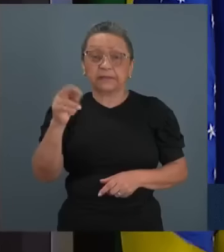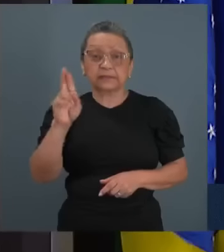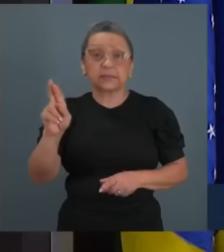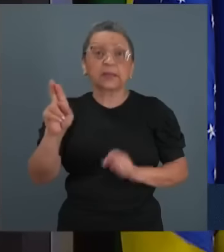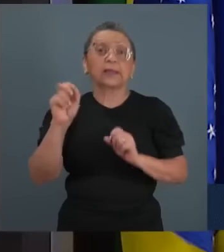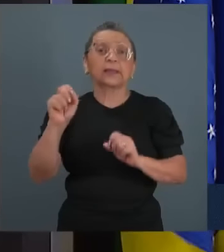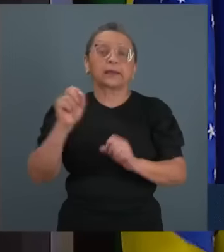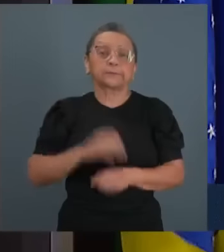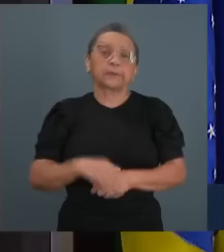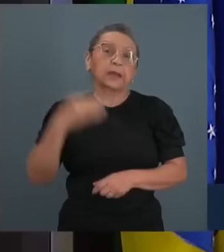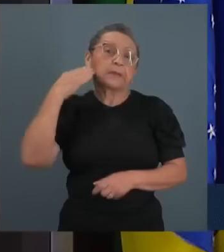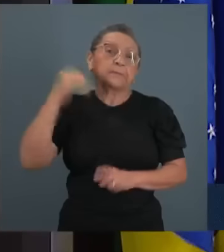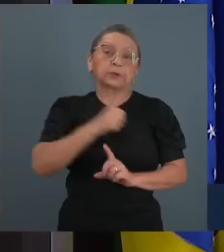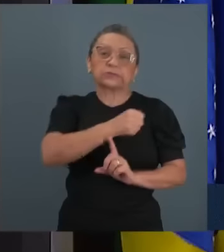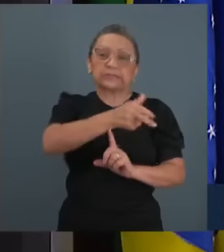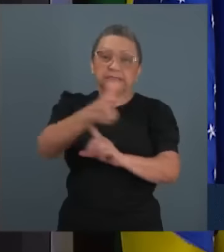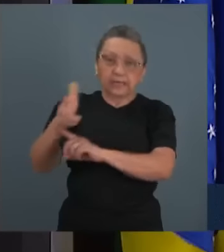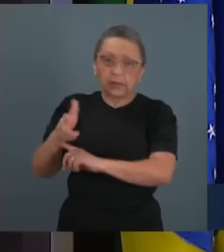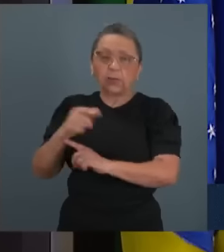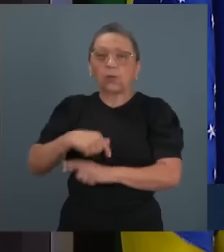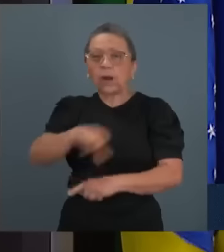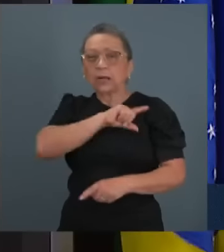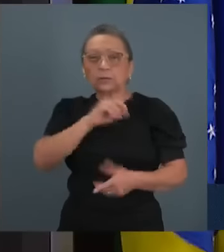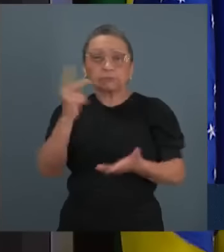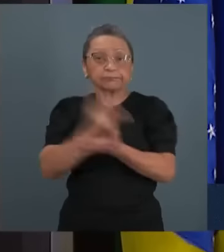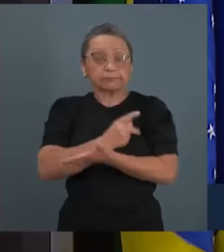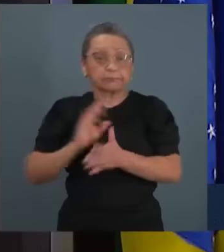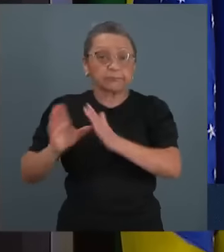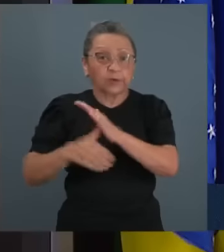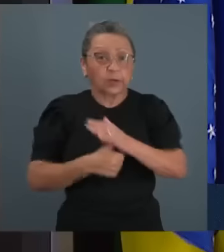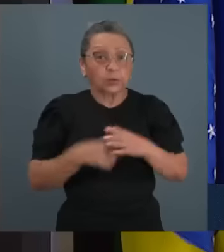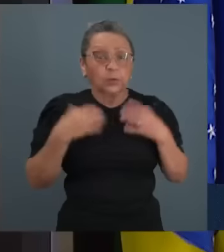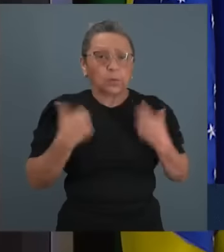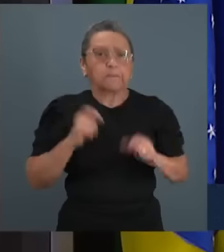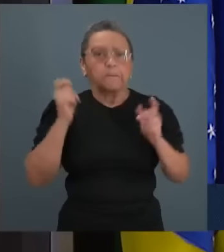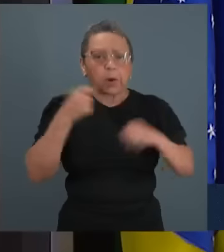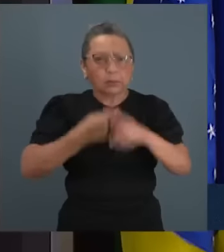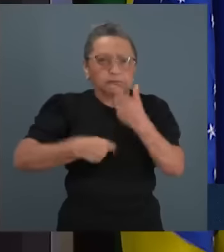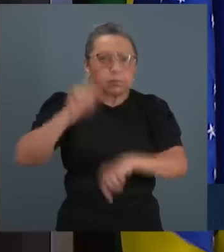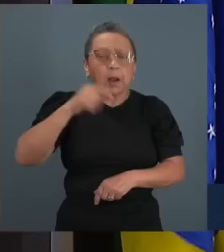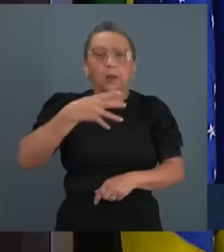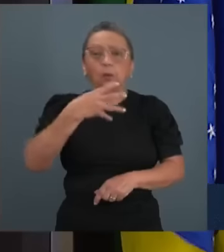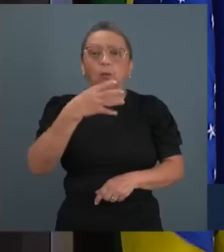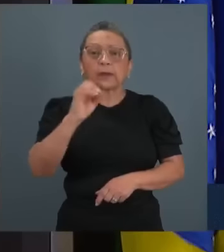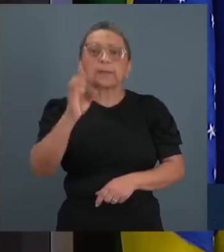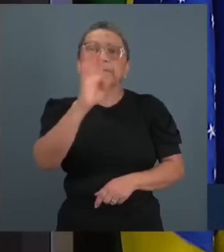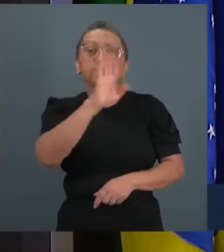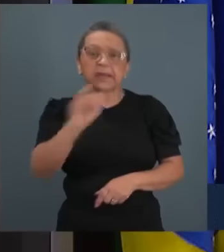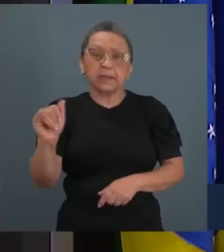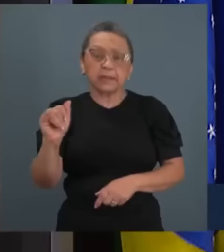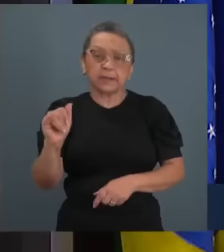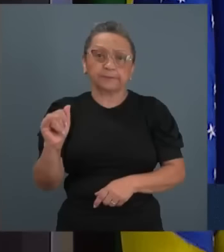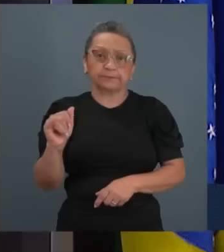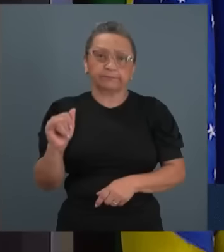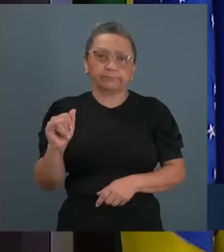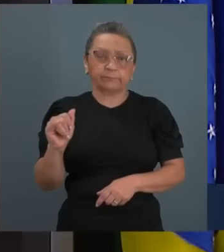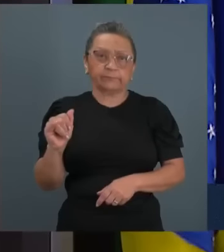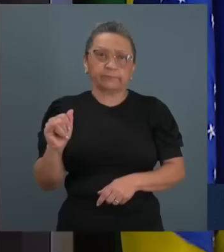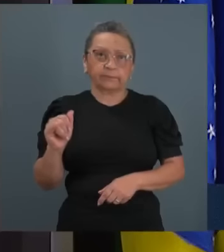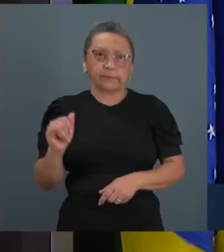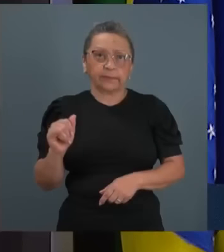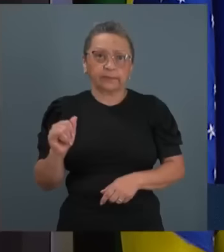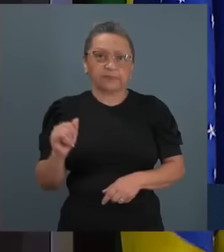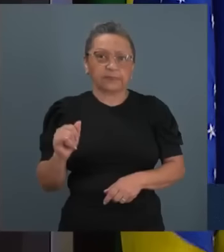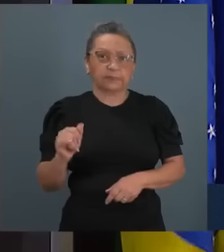pelo Banco Central depois de uma fraude monumental que pode ultrapassar 40 B de bola aí de índio,